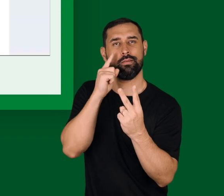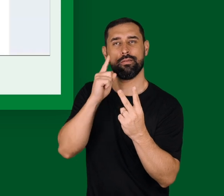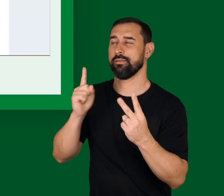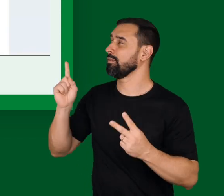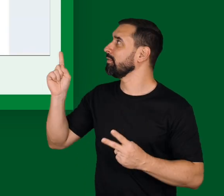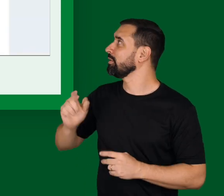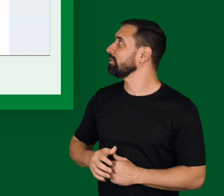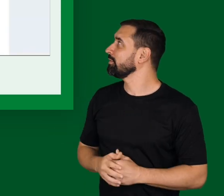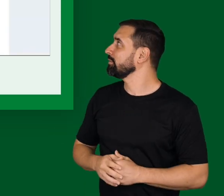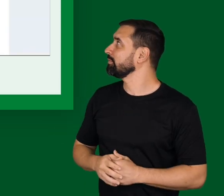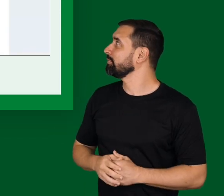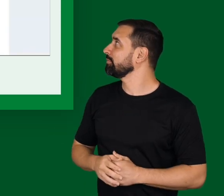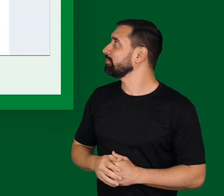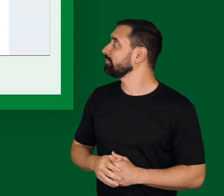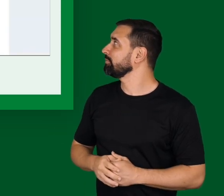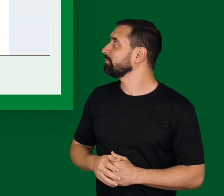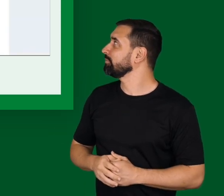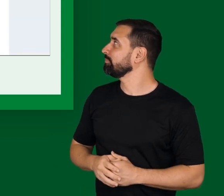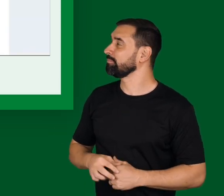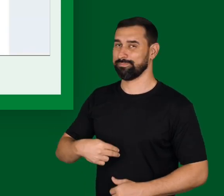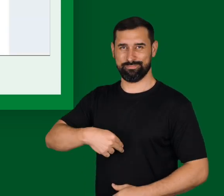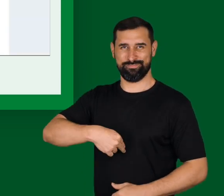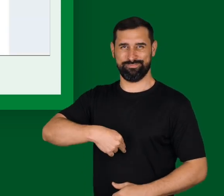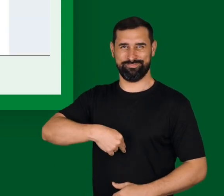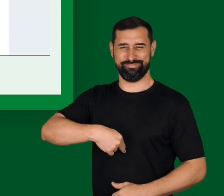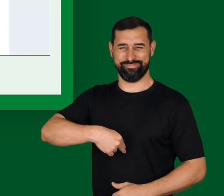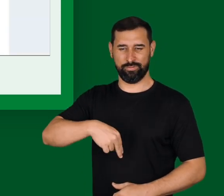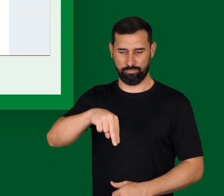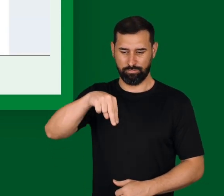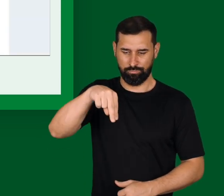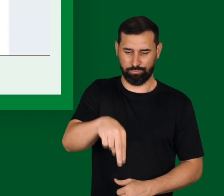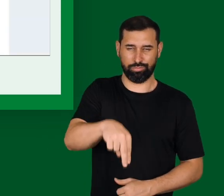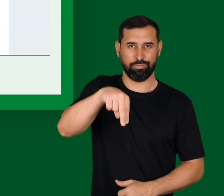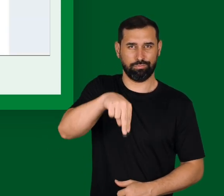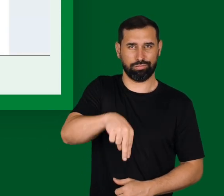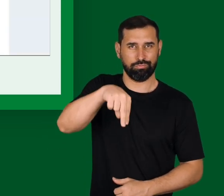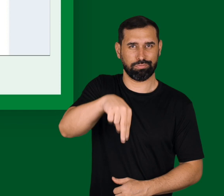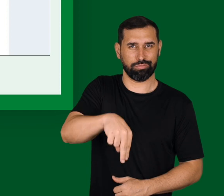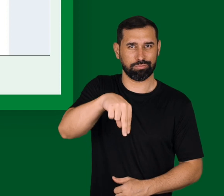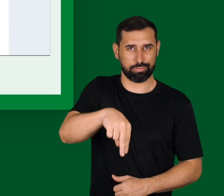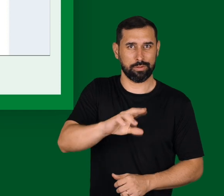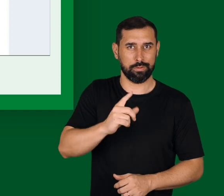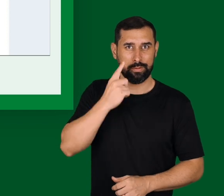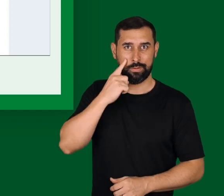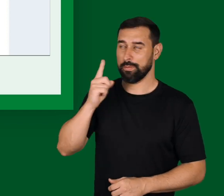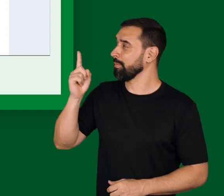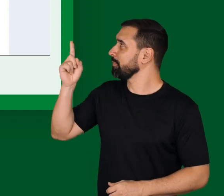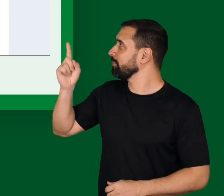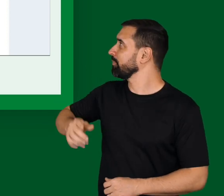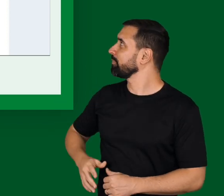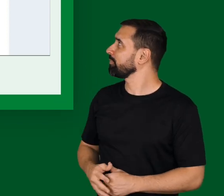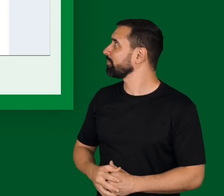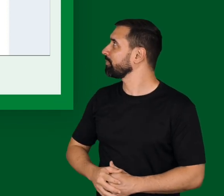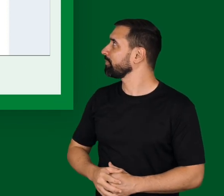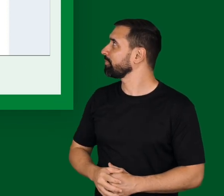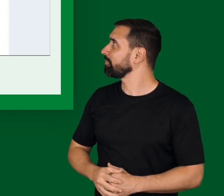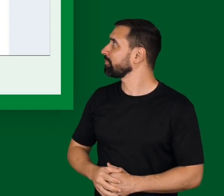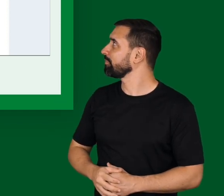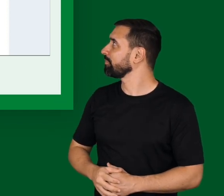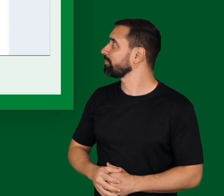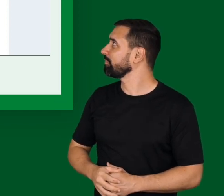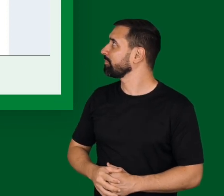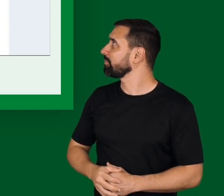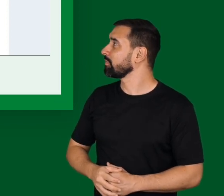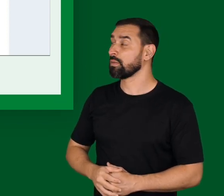né? Ou utilizar a forma das compressões com os dois, a técnica dos 2 polegares, né? E essa aqui